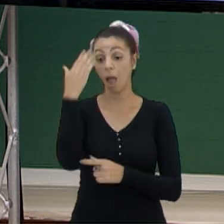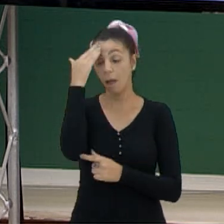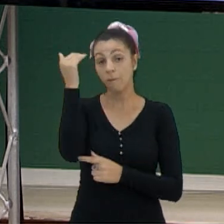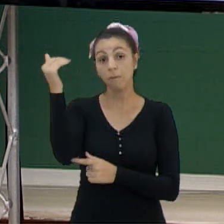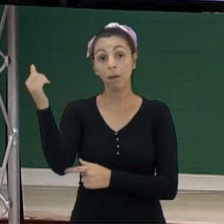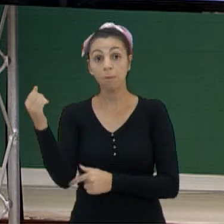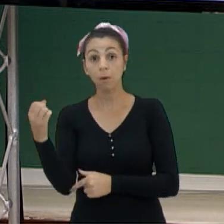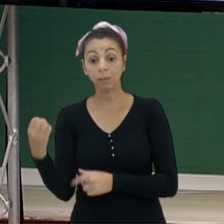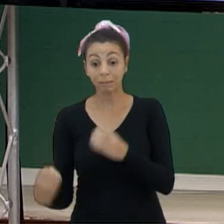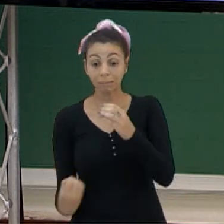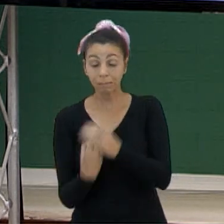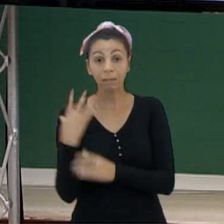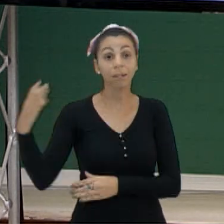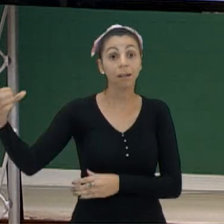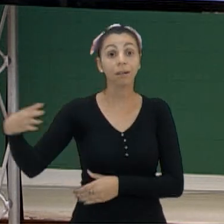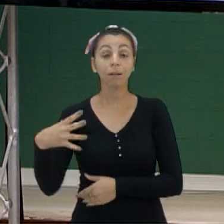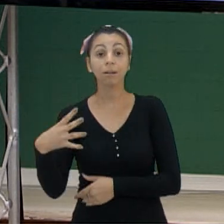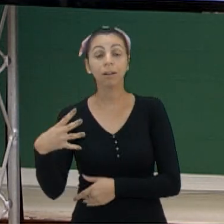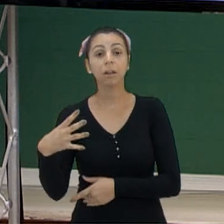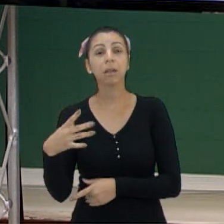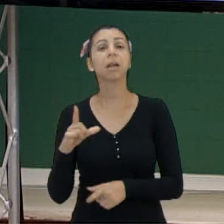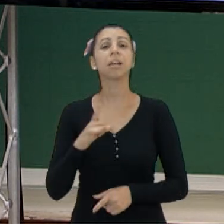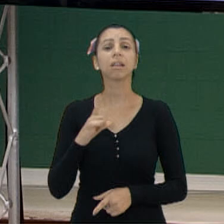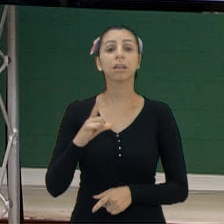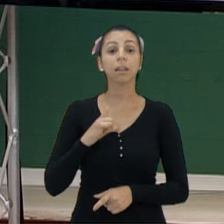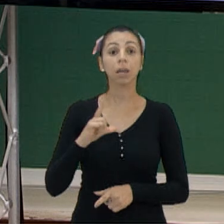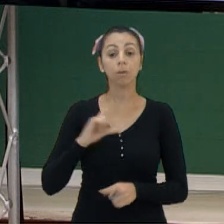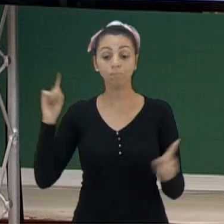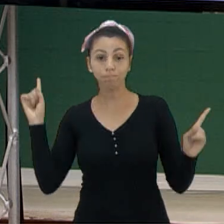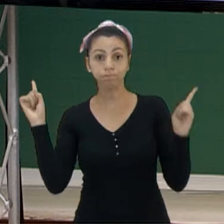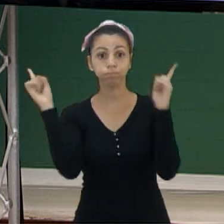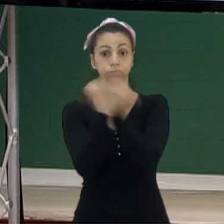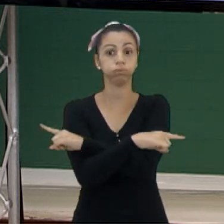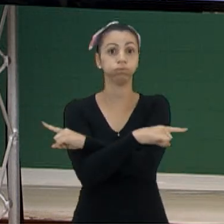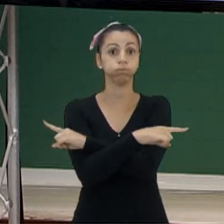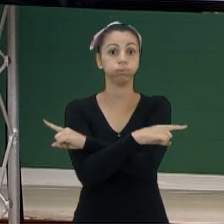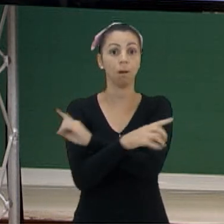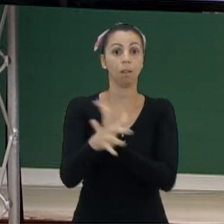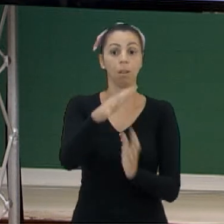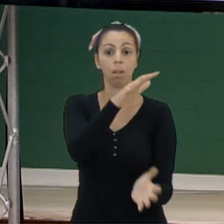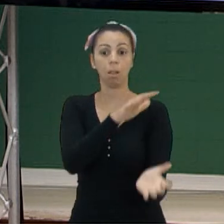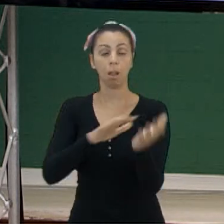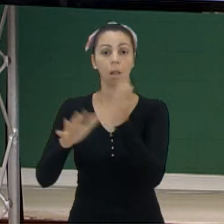reforma protestante vai gerar uma contra-reforma.